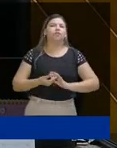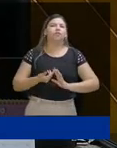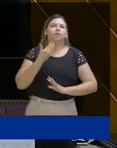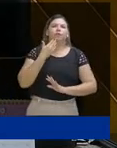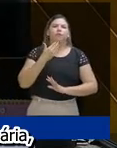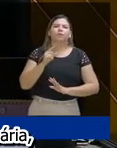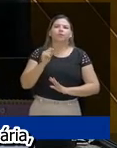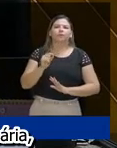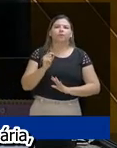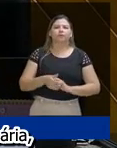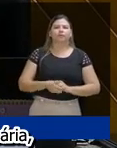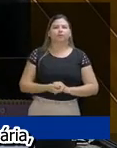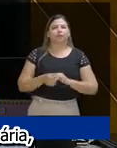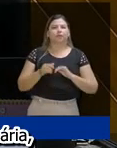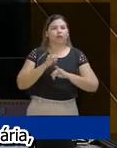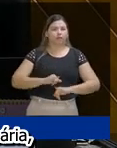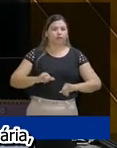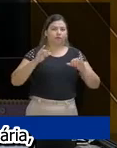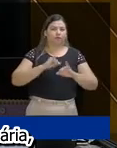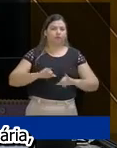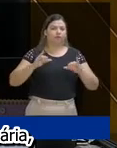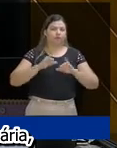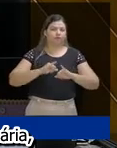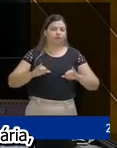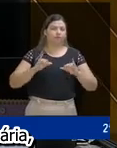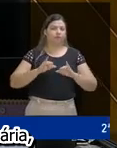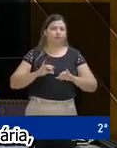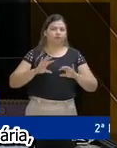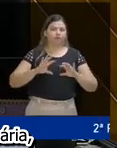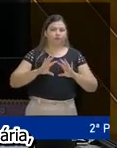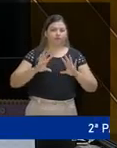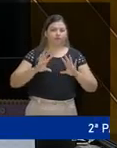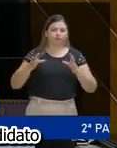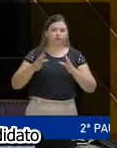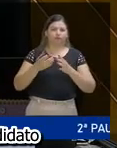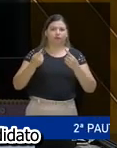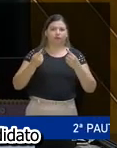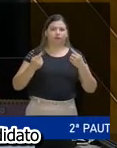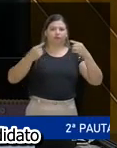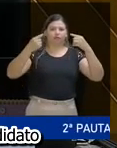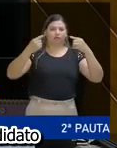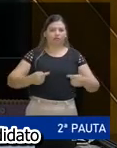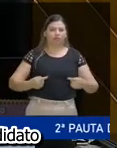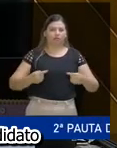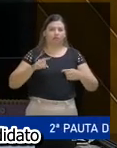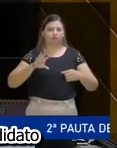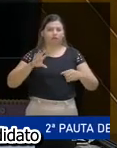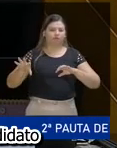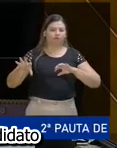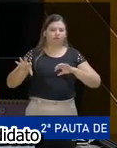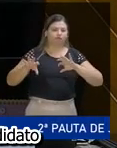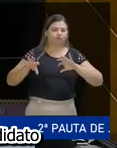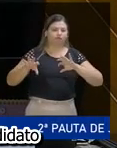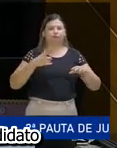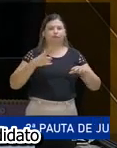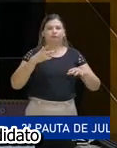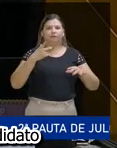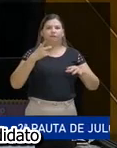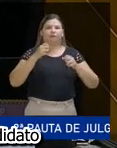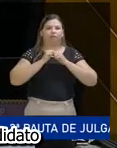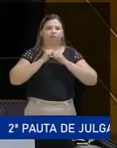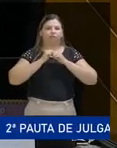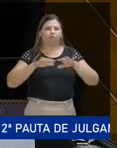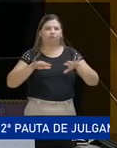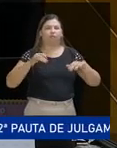petição argumenta que a propaganda veiculada pela coligação adversária distorceu manchetes jornalísticas ao associar